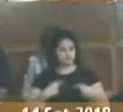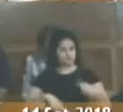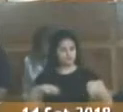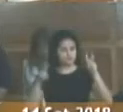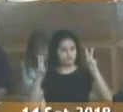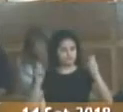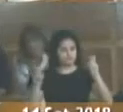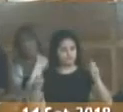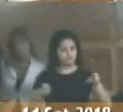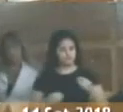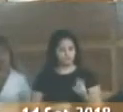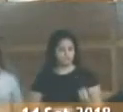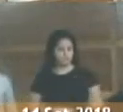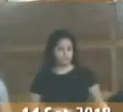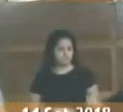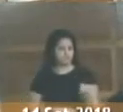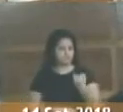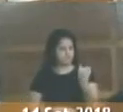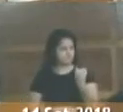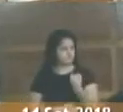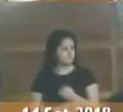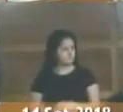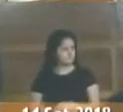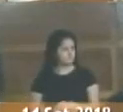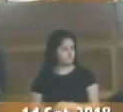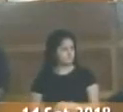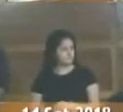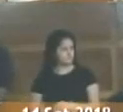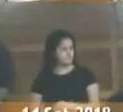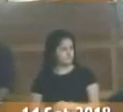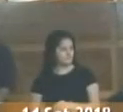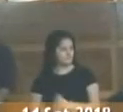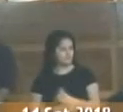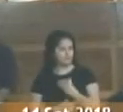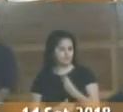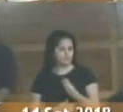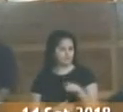tão importante e tão relegado